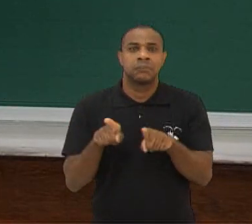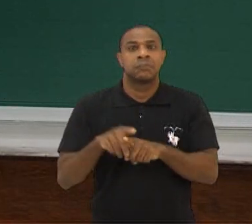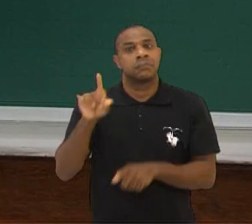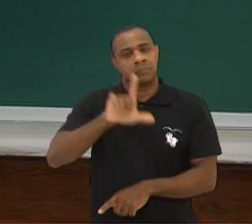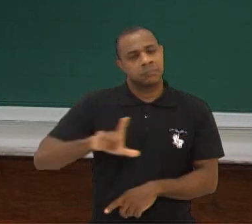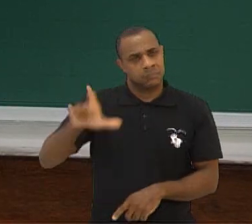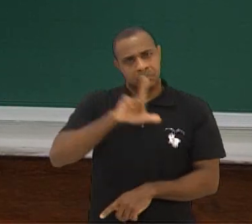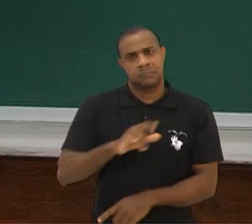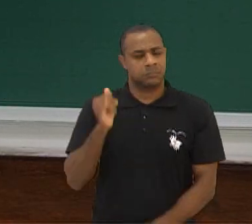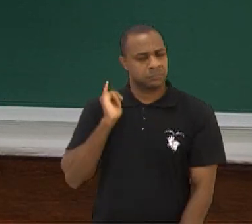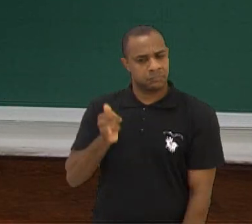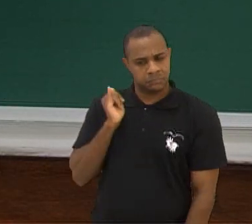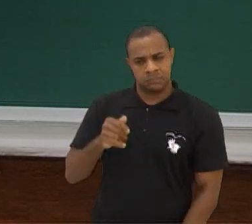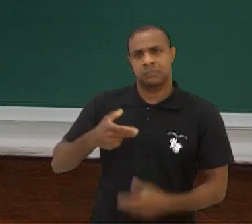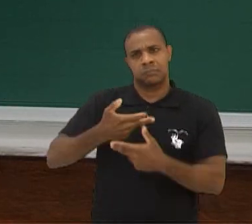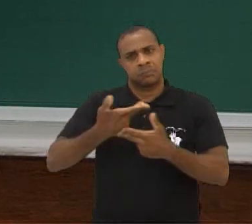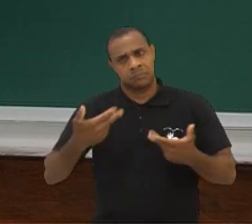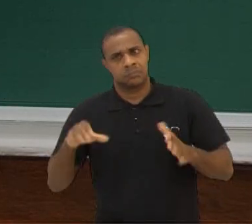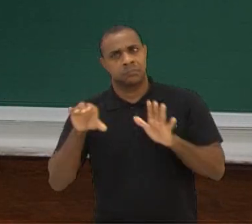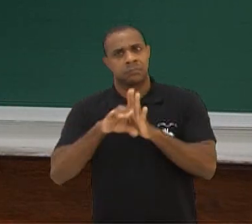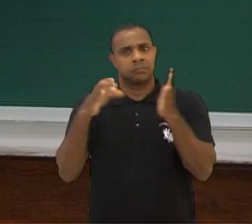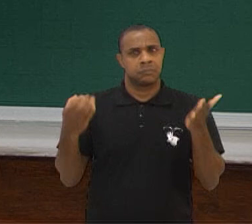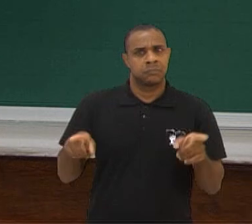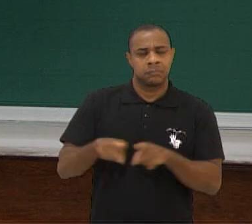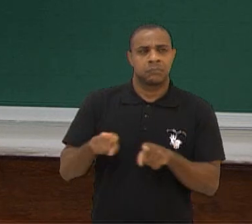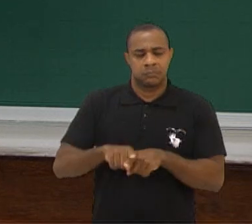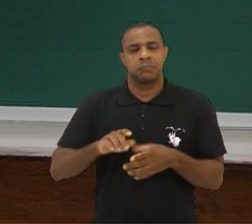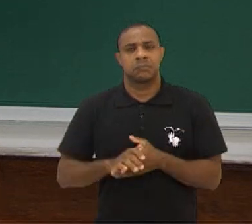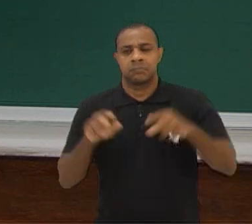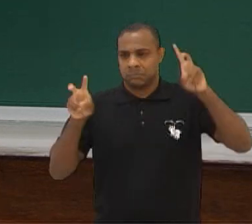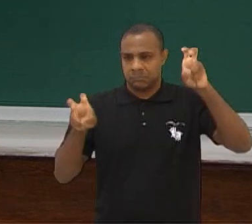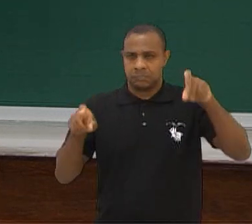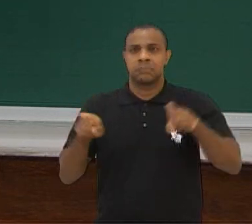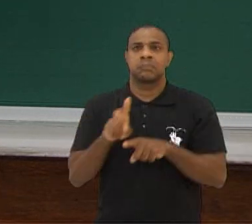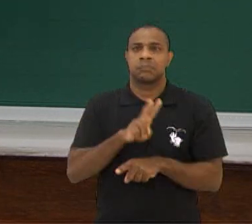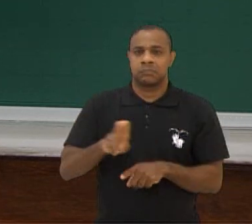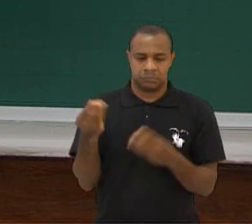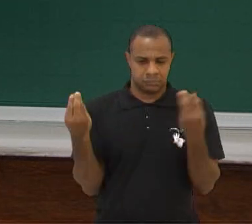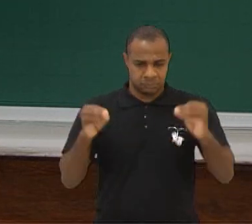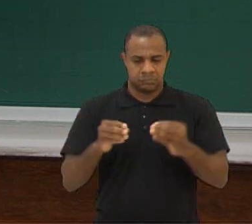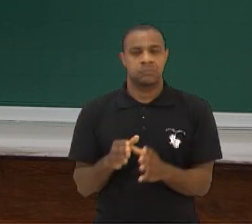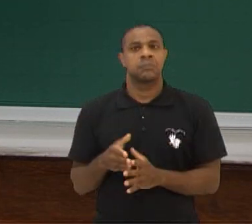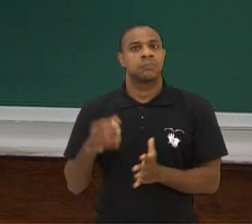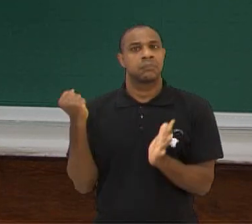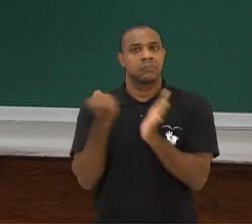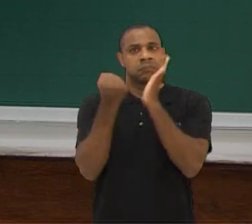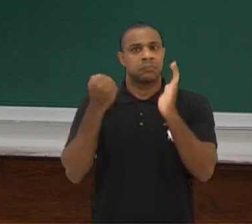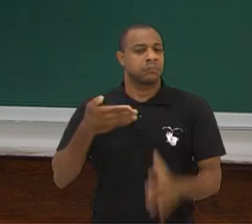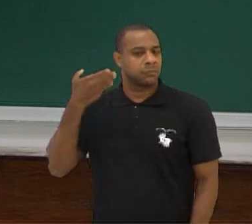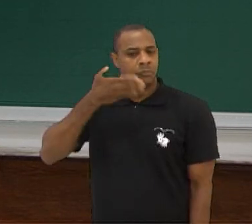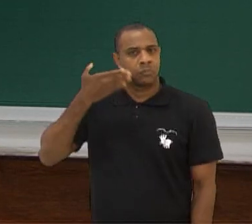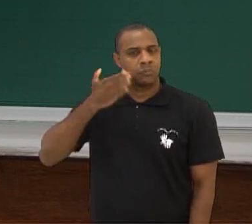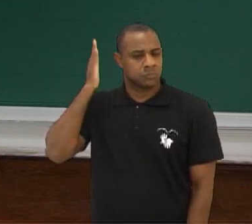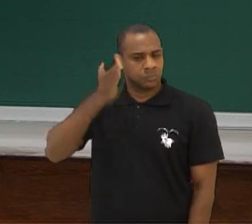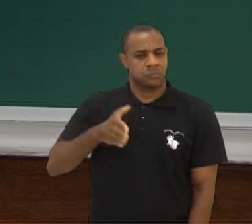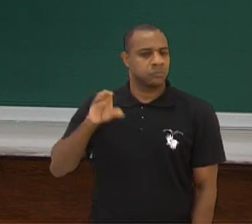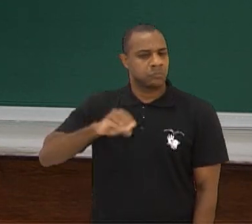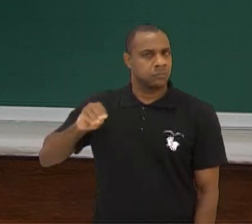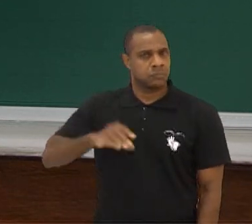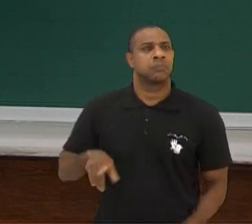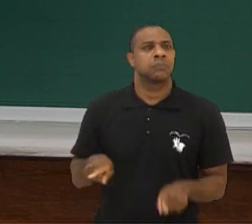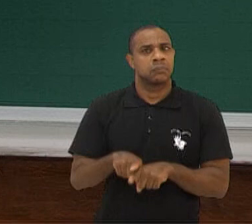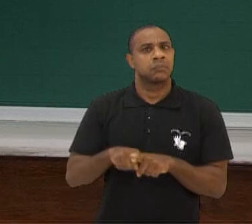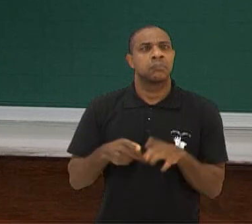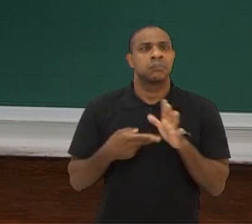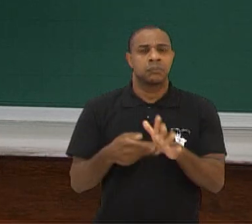literatura, nos contos, crônicas e romances, entre aspas, essa marcação da citação direta da fala de alguém. E, às vezes, aparece lá os